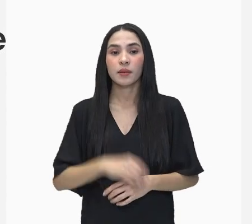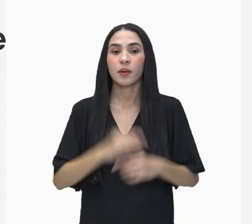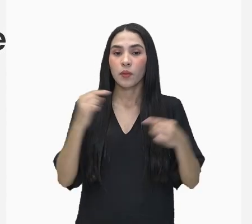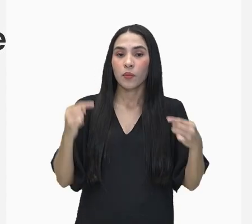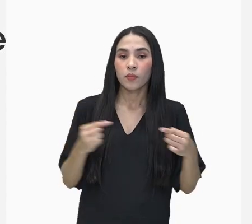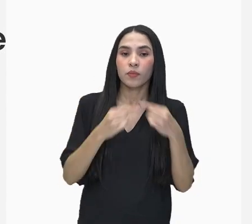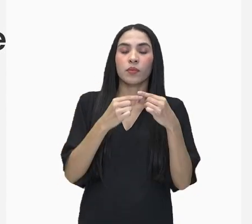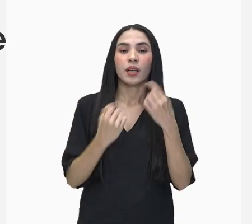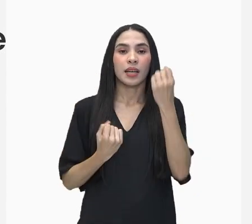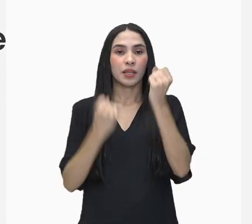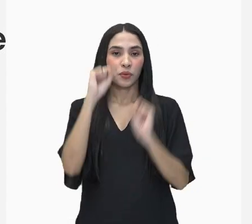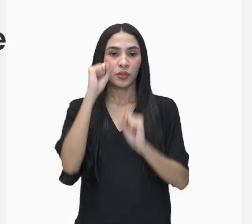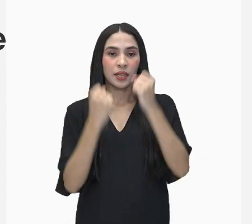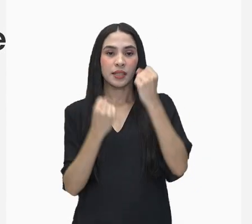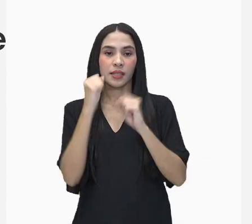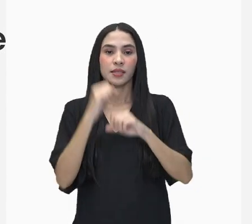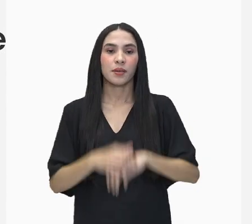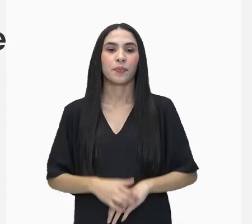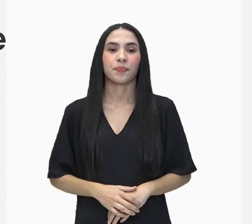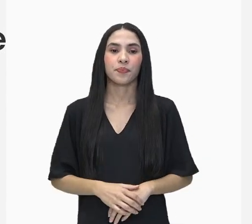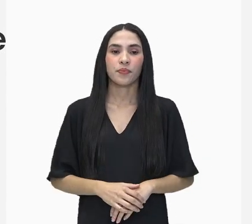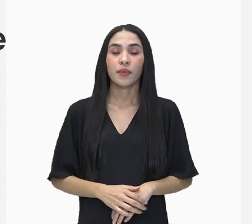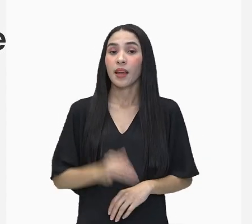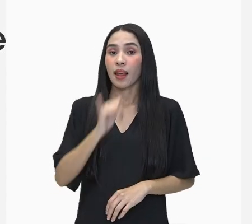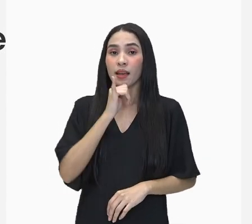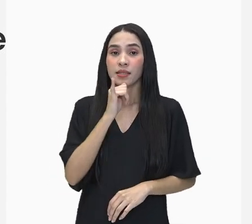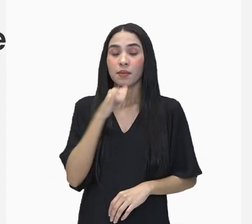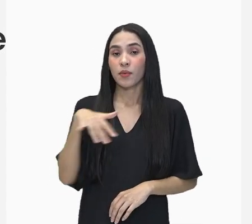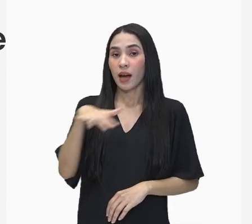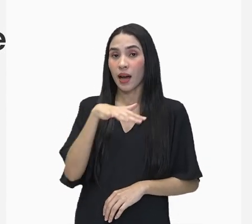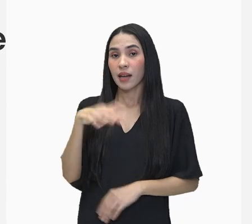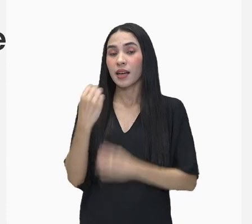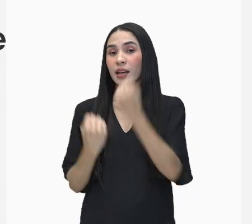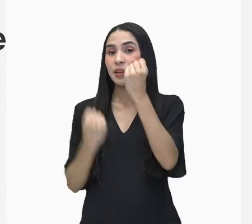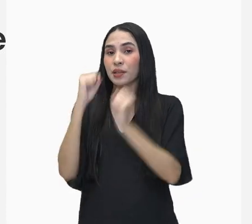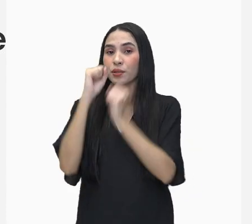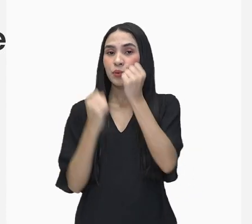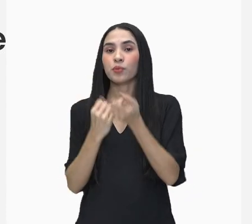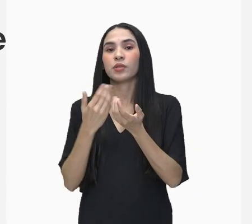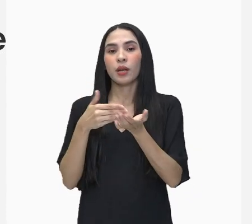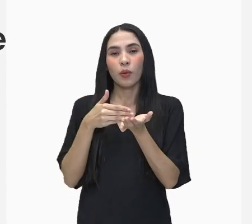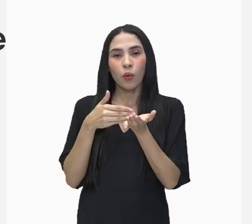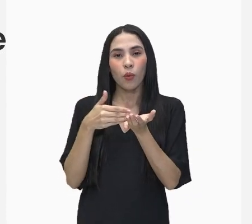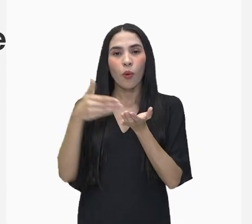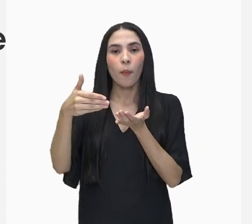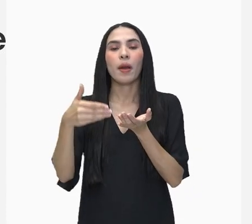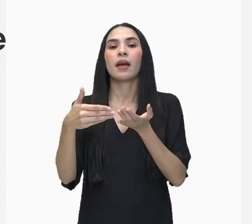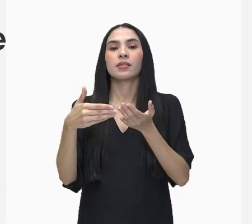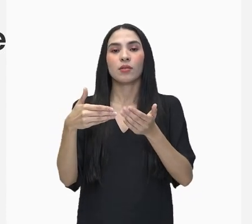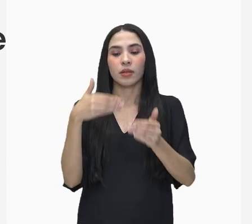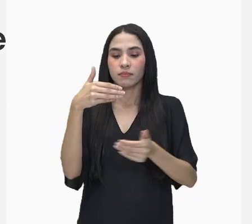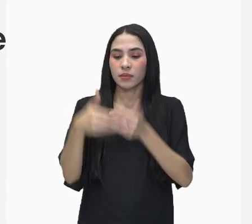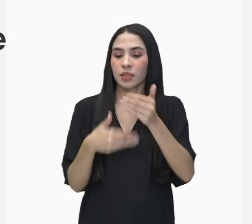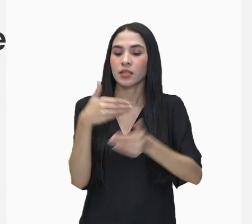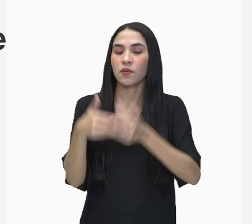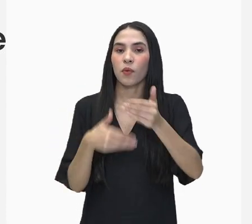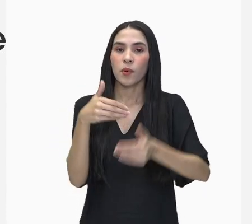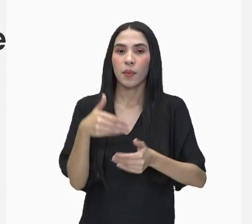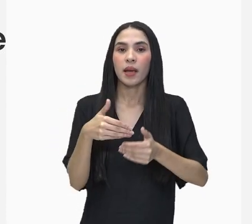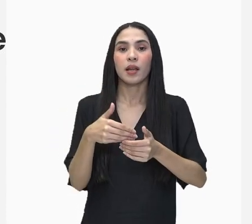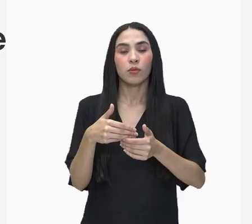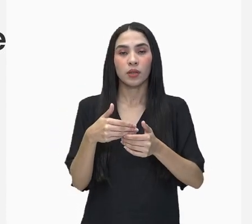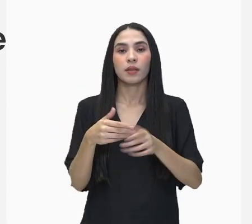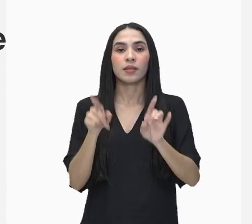o processo de industrialização. Quando as indústrias, elas começam a fazer parte das cidades, a transformar as